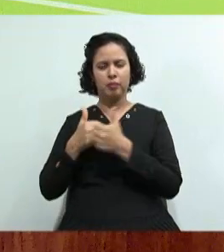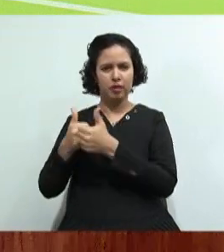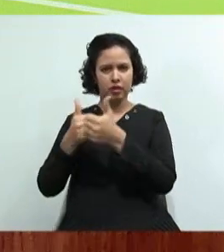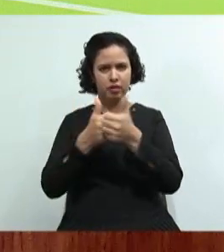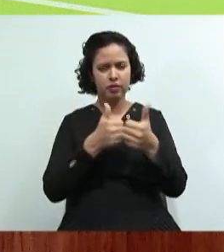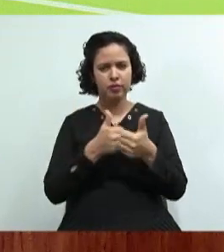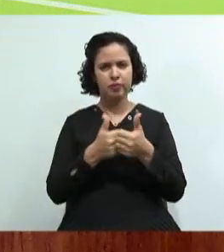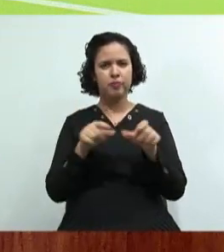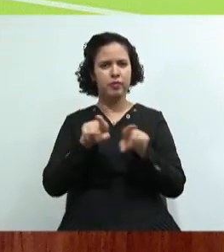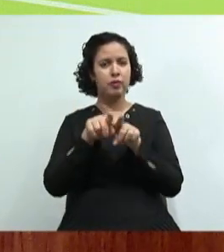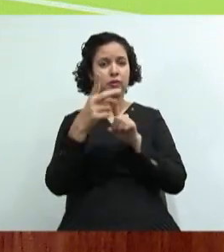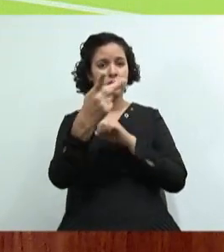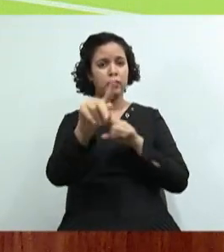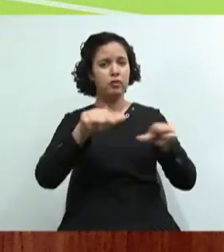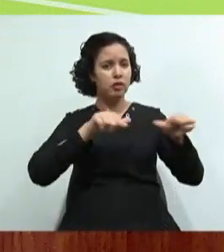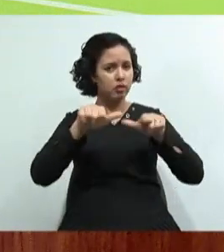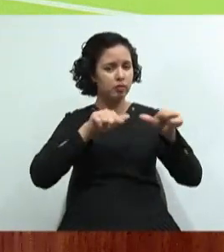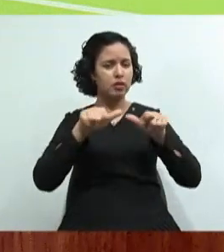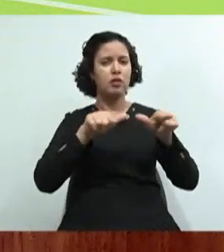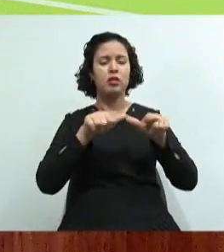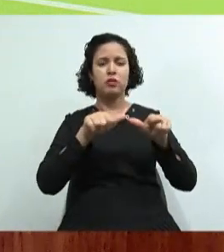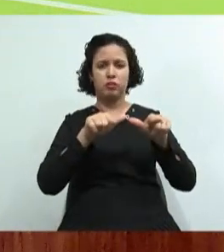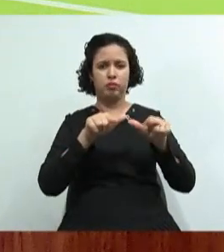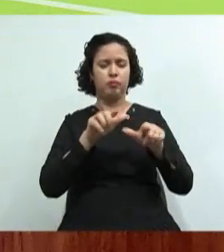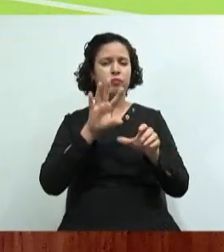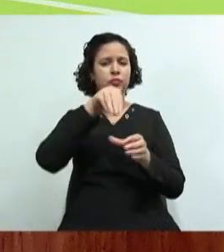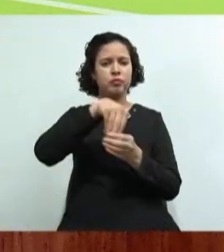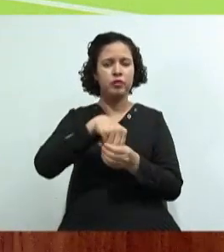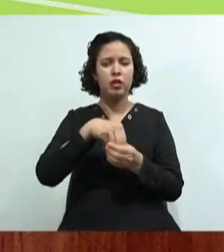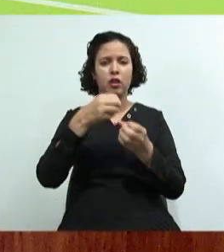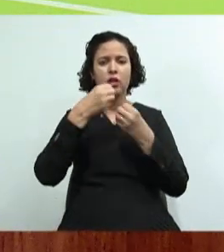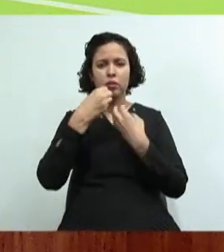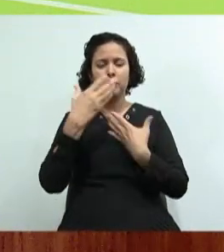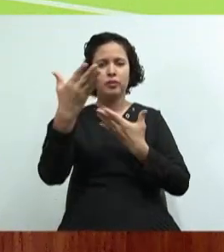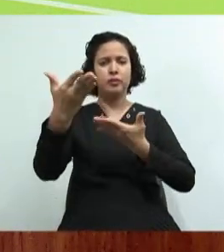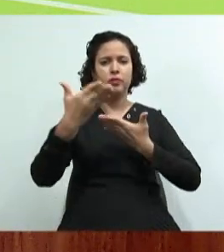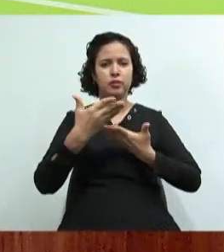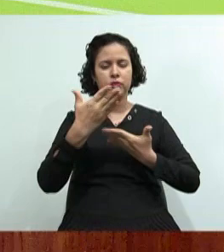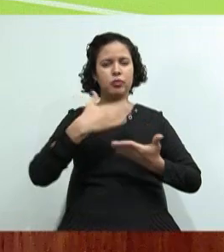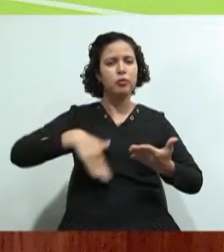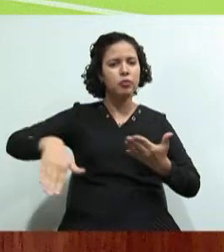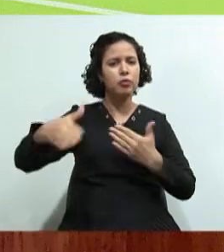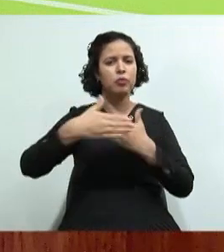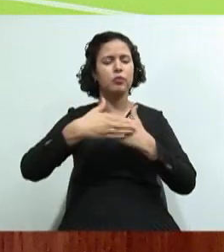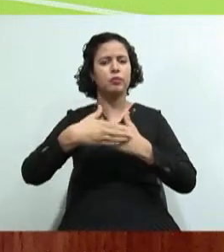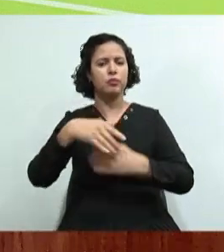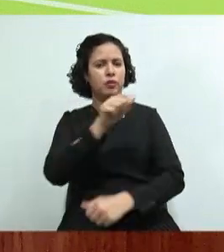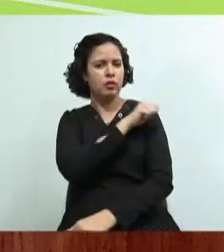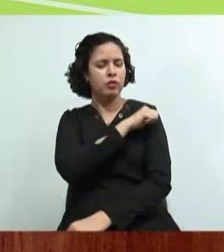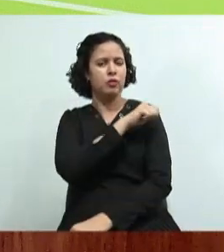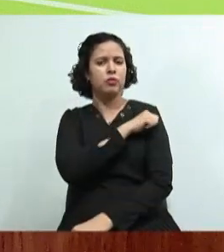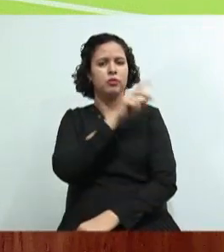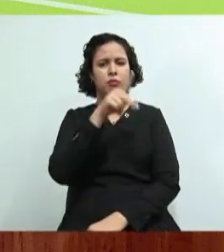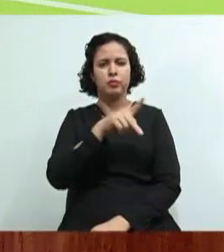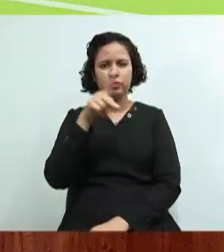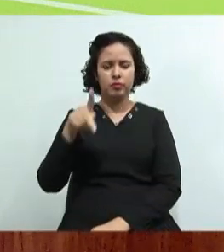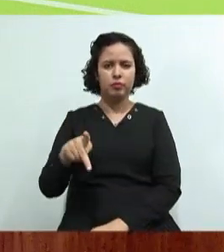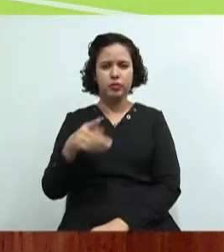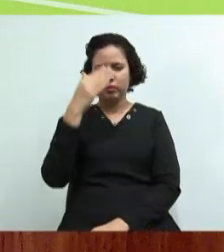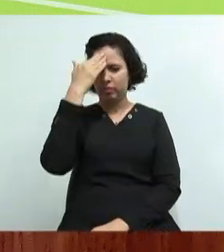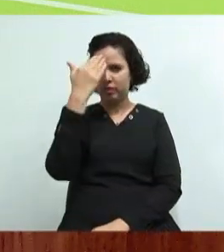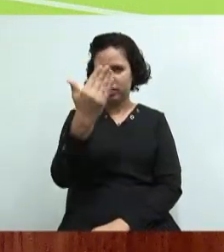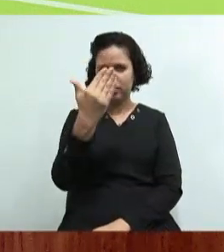a respeito do seu trabalho integrador? Eu espero que sim. Seja bem-vindo, aluno e aluna, professor e professora. Muito obrigado por mais essa